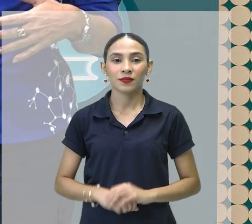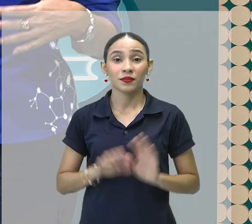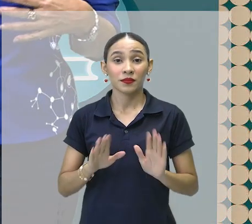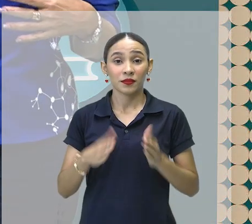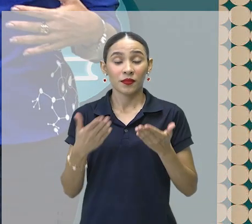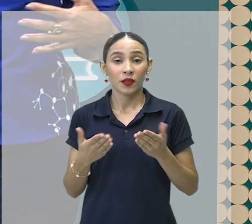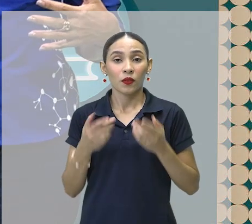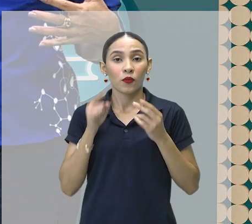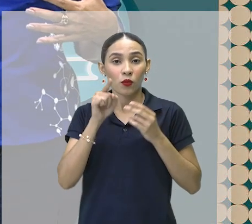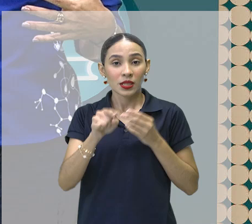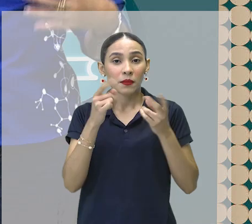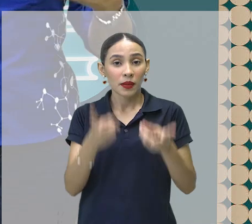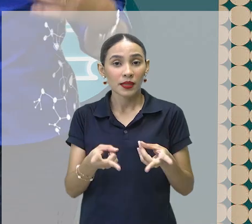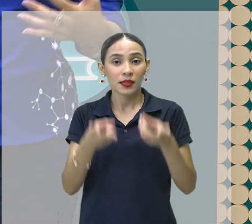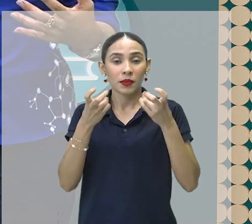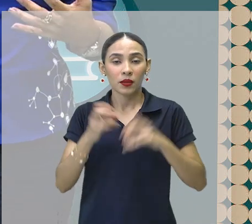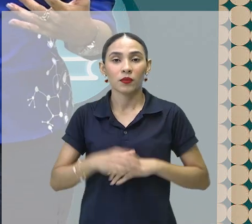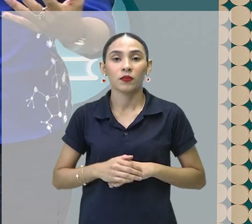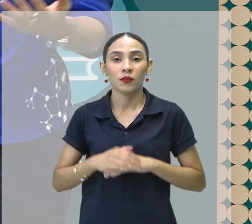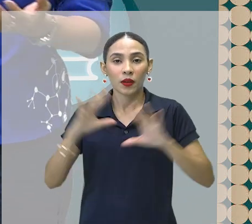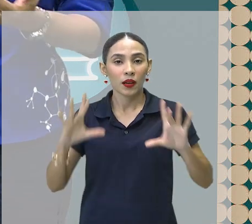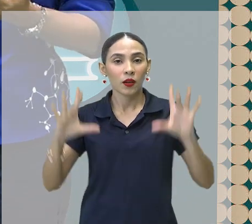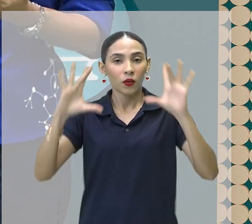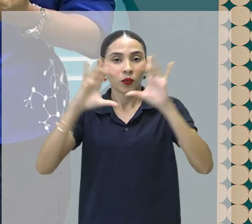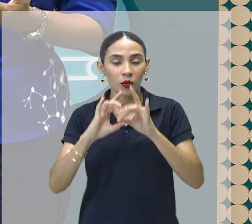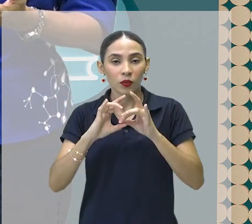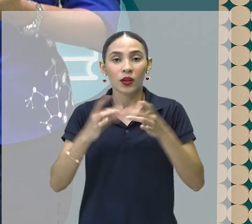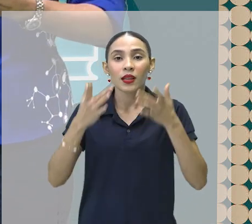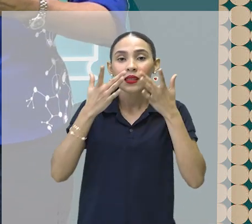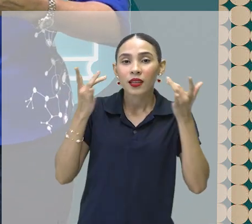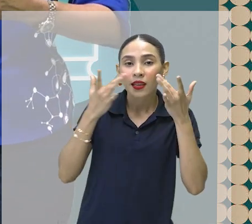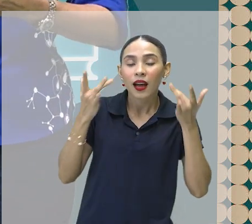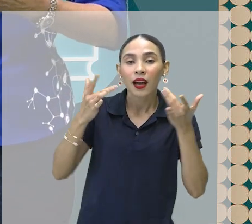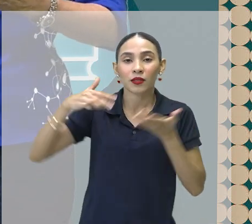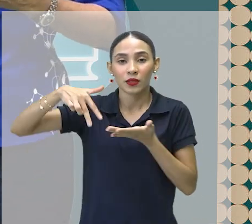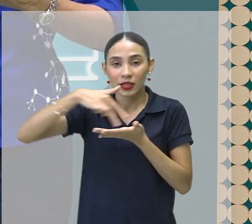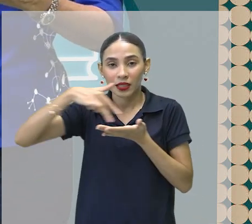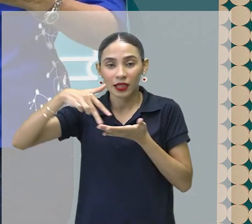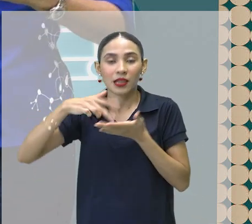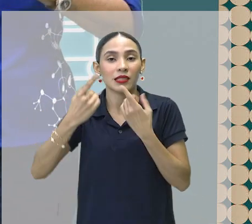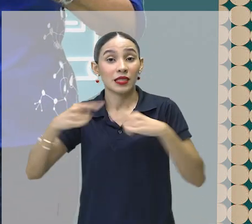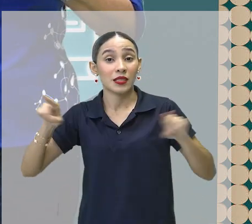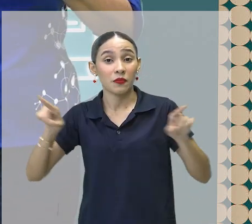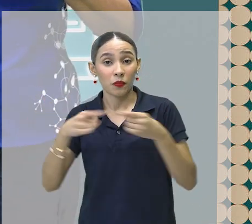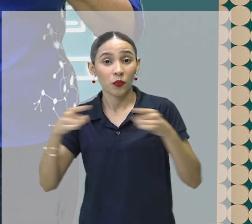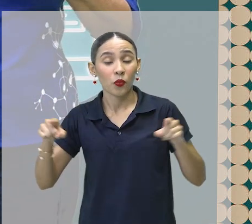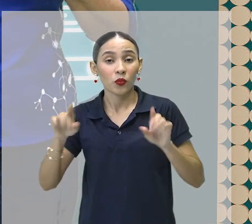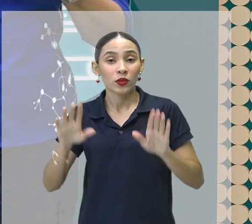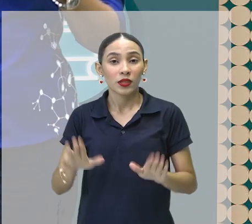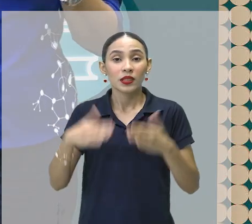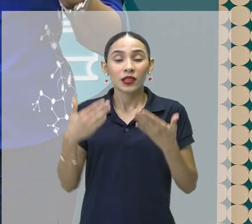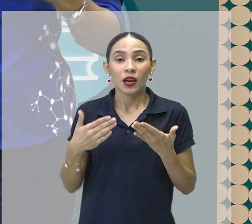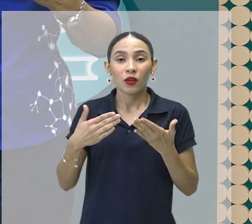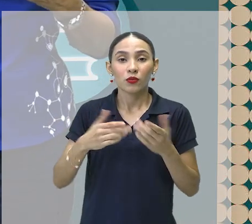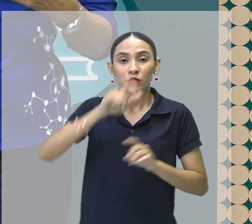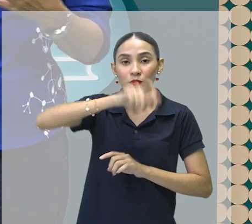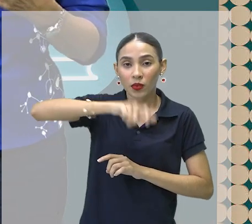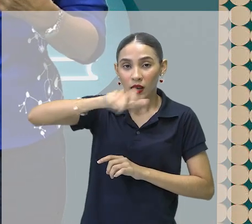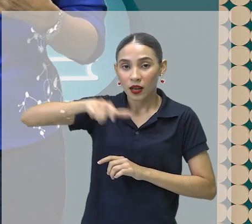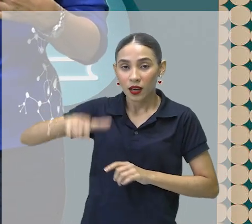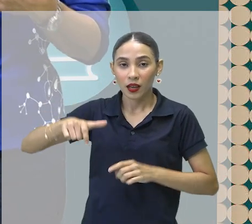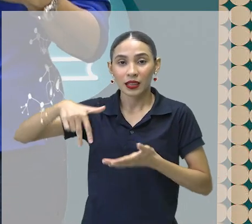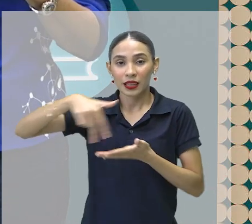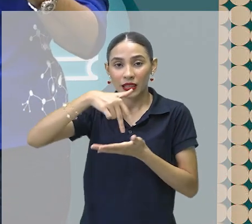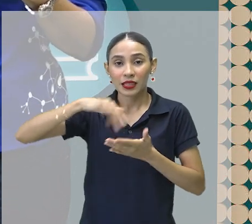Então, perceberam aí a fusão entre teatro, dança e música? Então, ali os dançarinos do corpo de